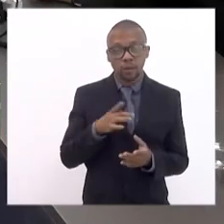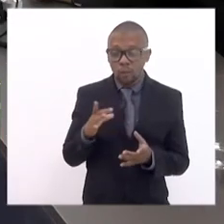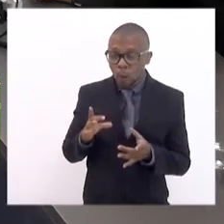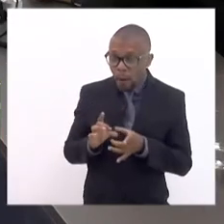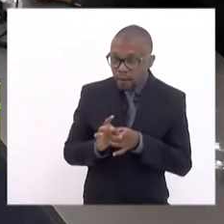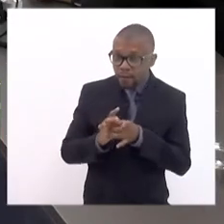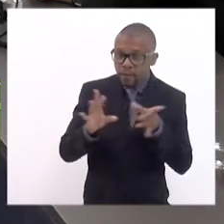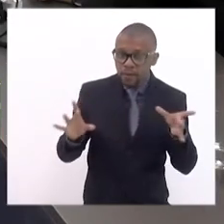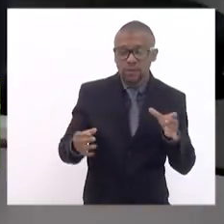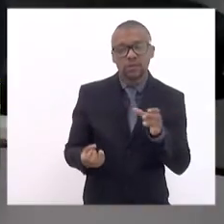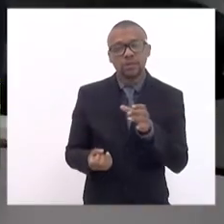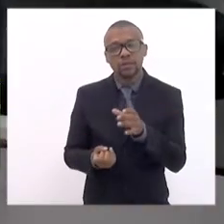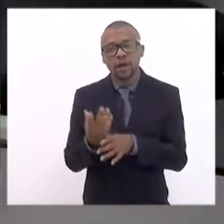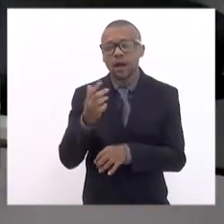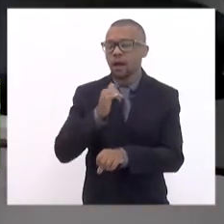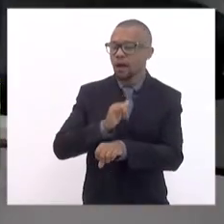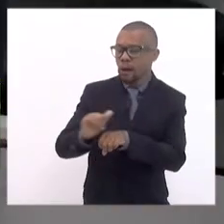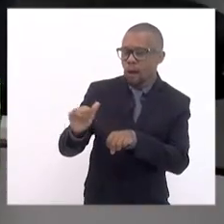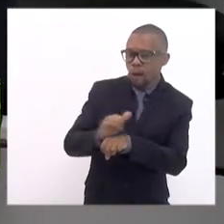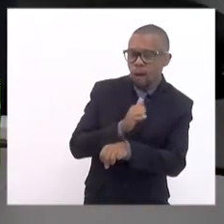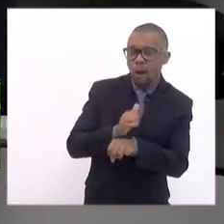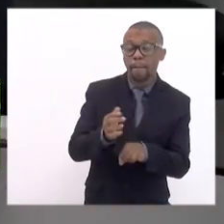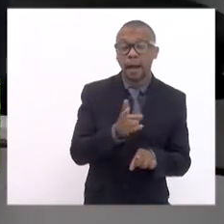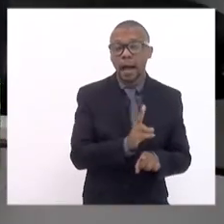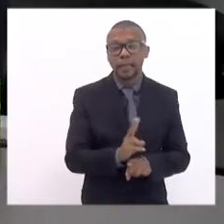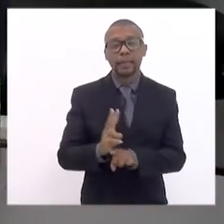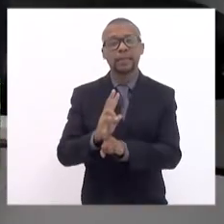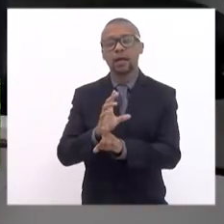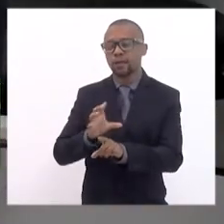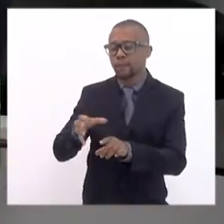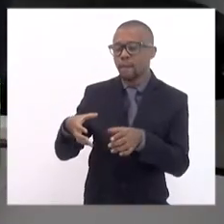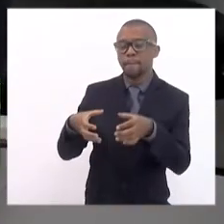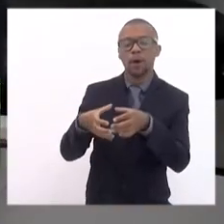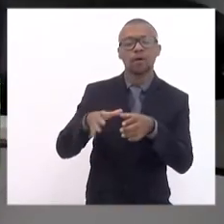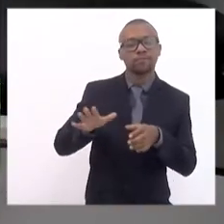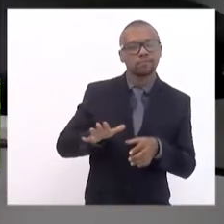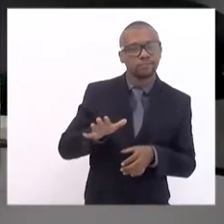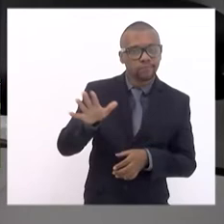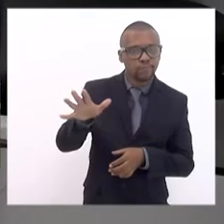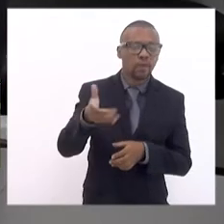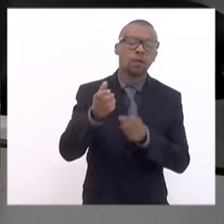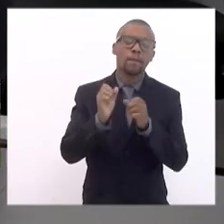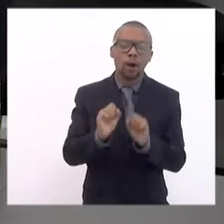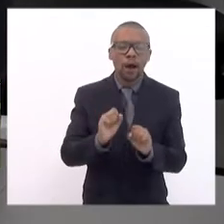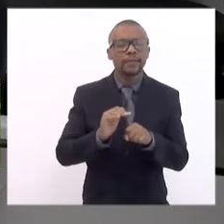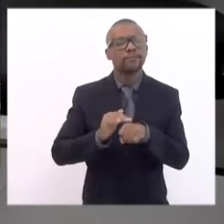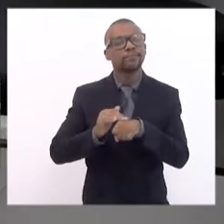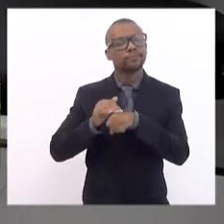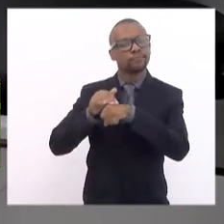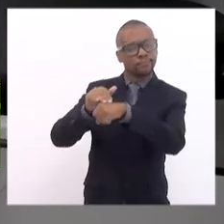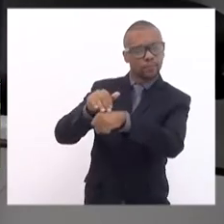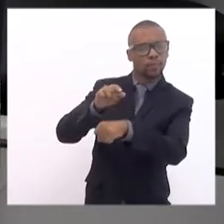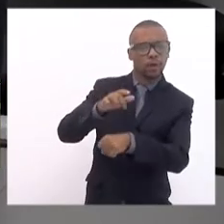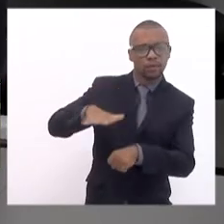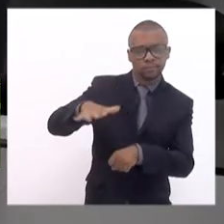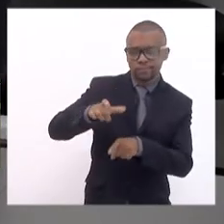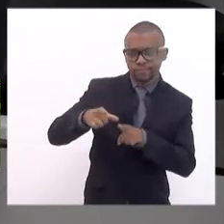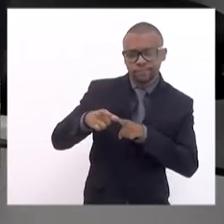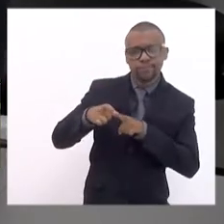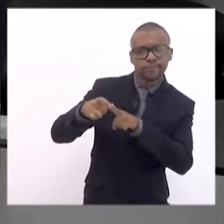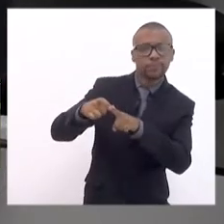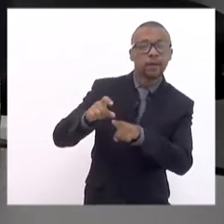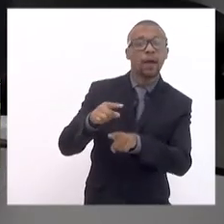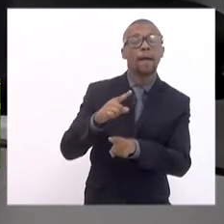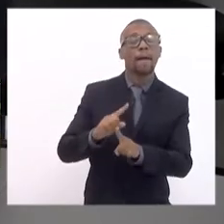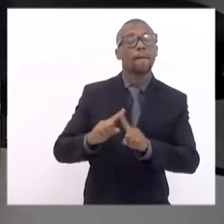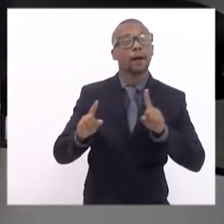criar novas linhas, para estar atendendo as comunidades. A gente tem esses correspondentes que eles podem percorrer as comunidades. Mas o interessante é a gente entender cada